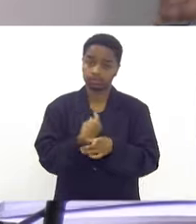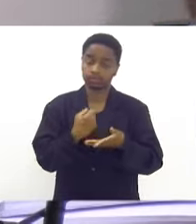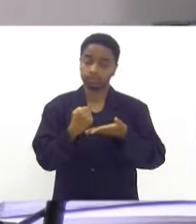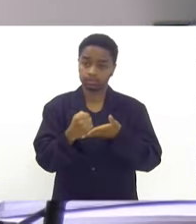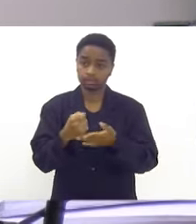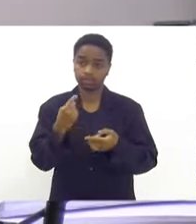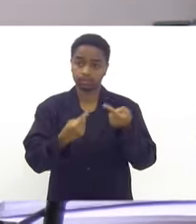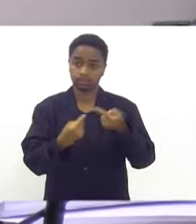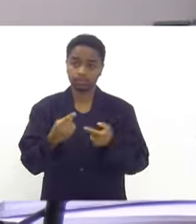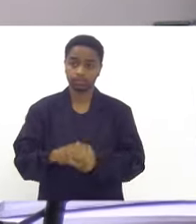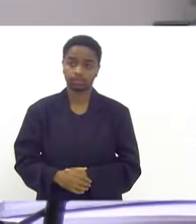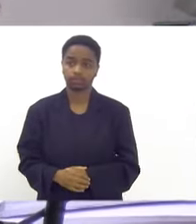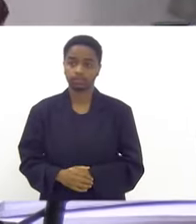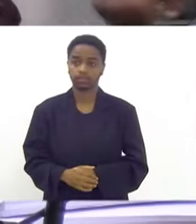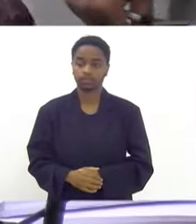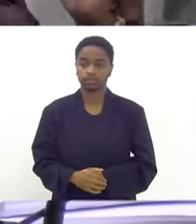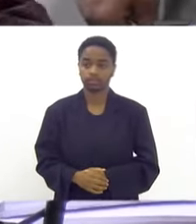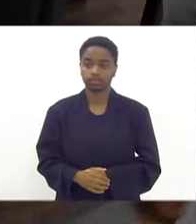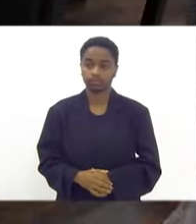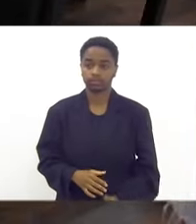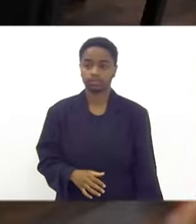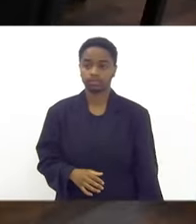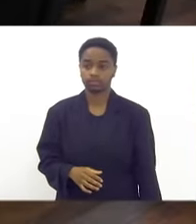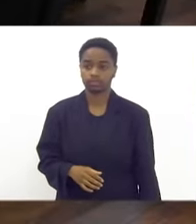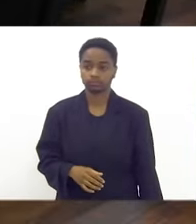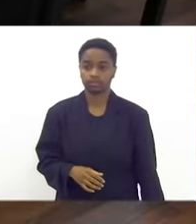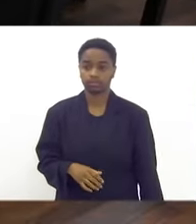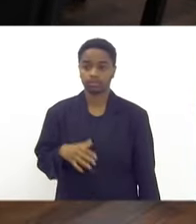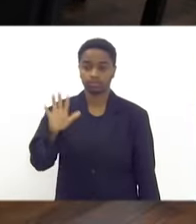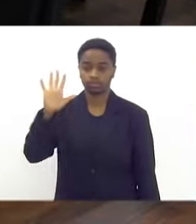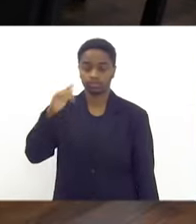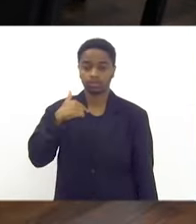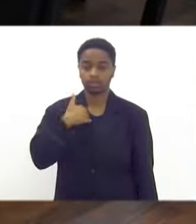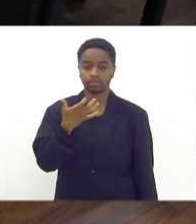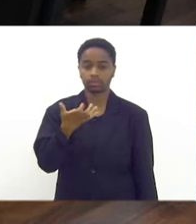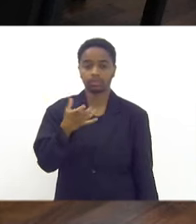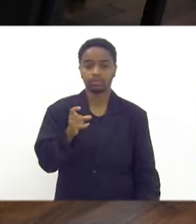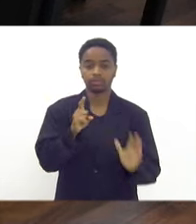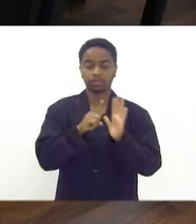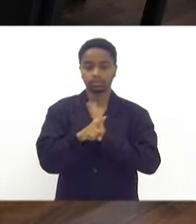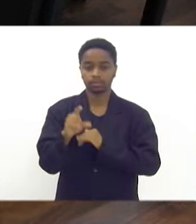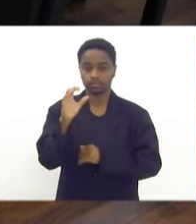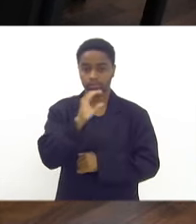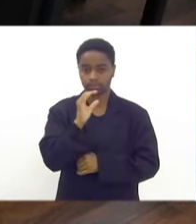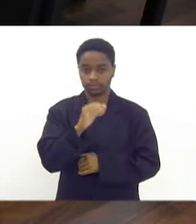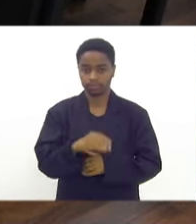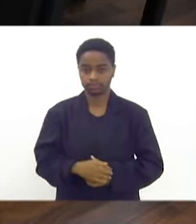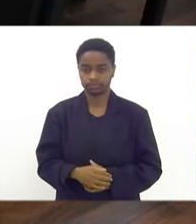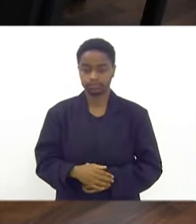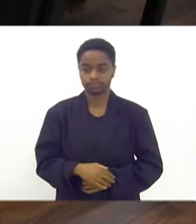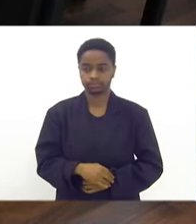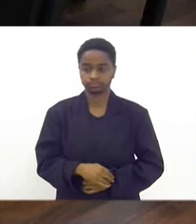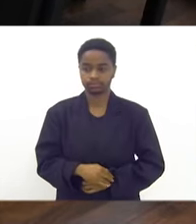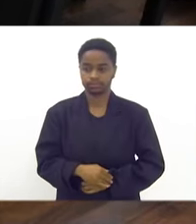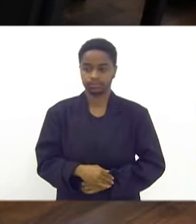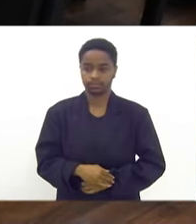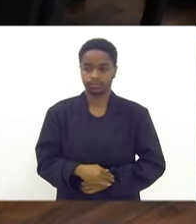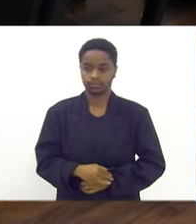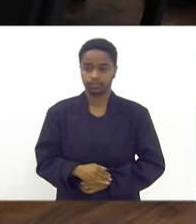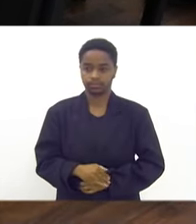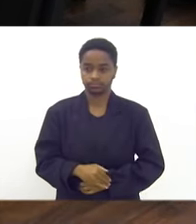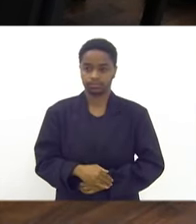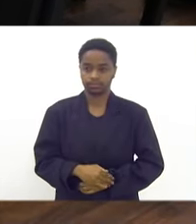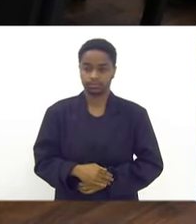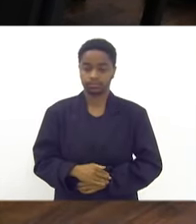nenhuma gostaria de fazer alguns breves questionamentos ao Senhor com a palavra deputado Jorge Felipe Neto eu tô